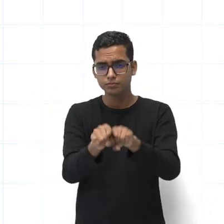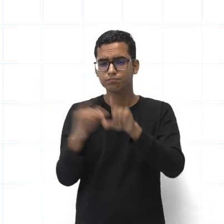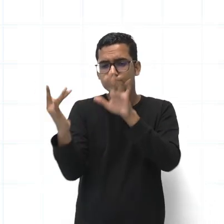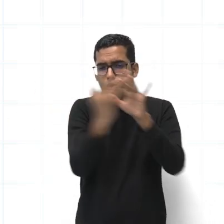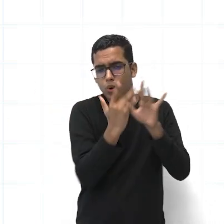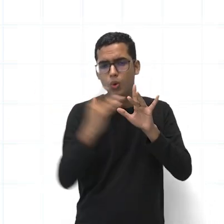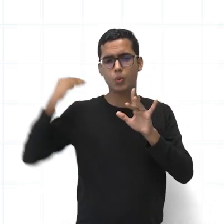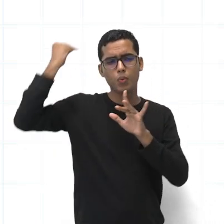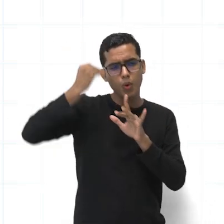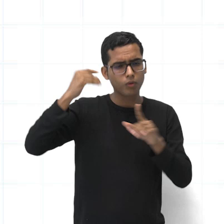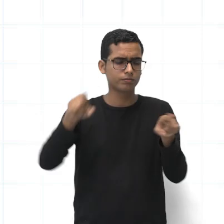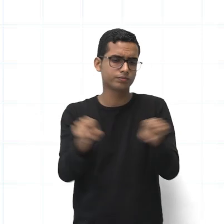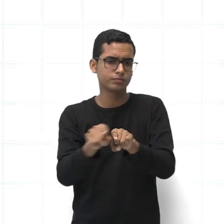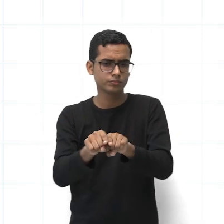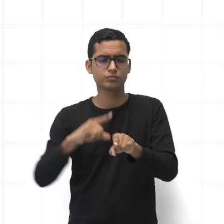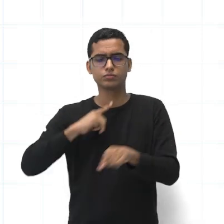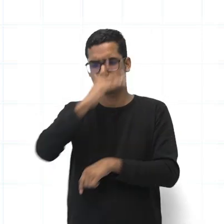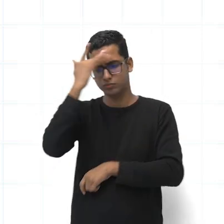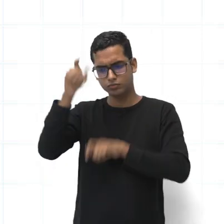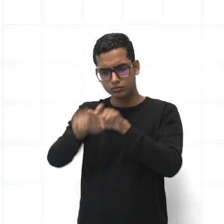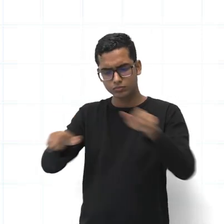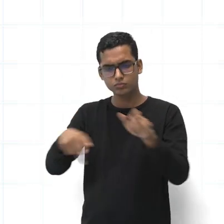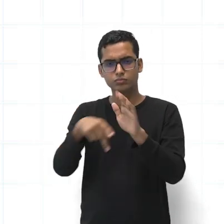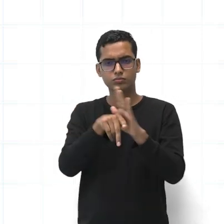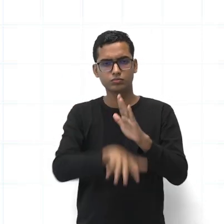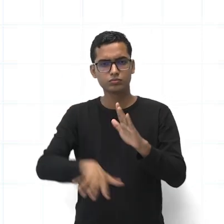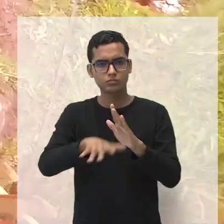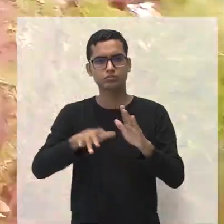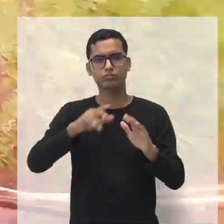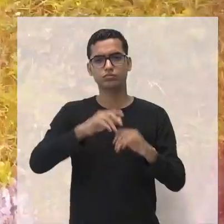contato, a experiência de um atleta de base jump. Vamos lá?